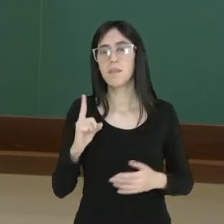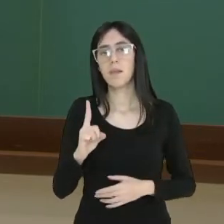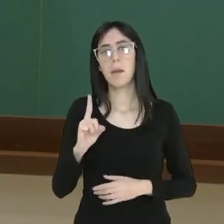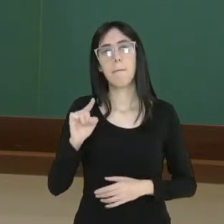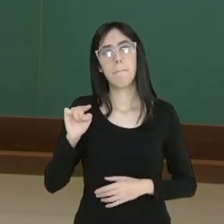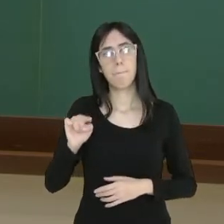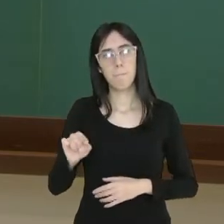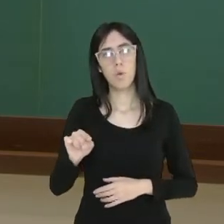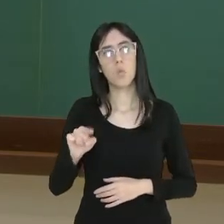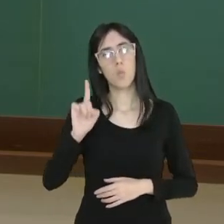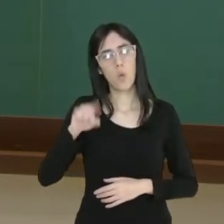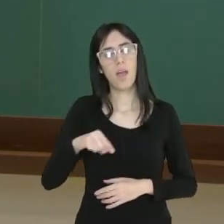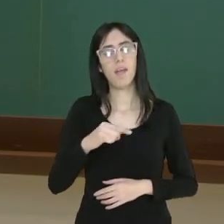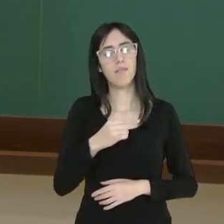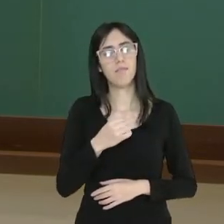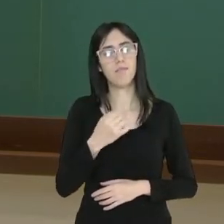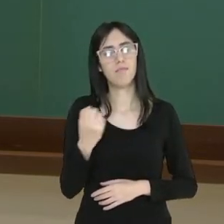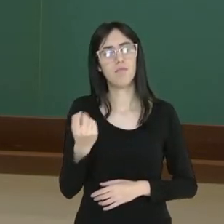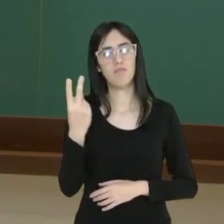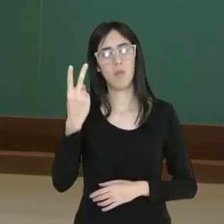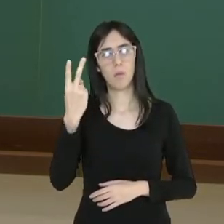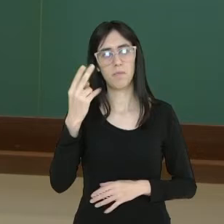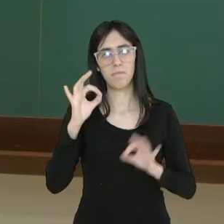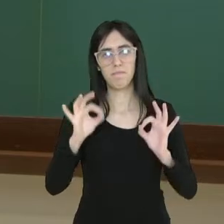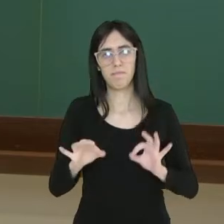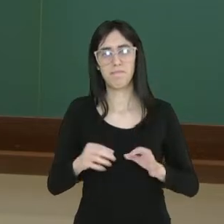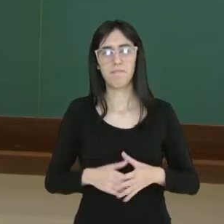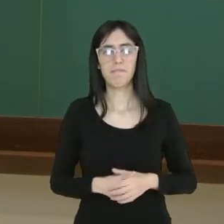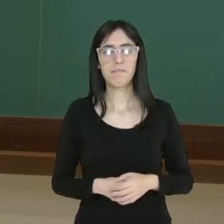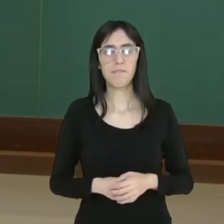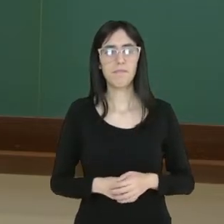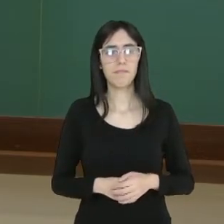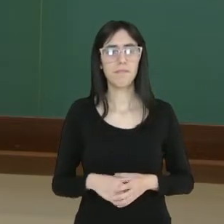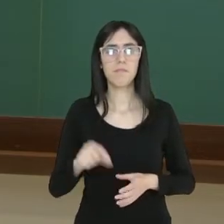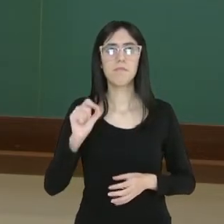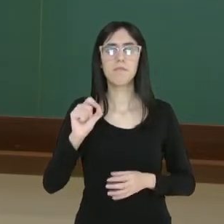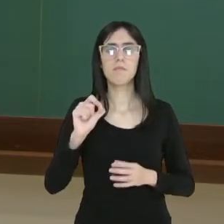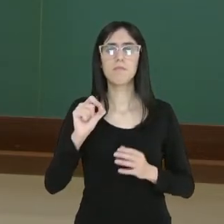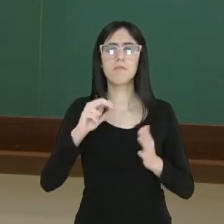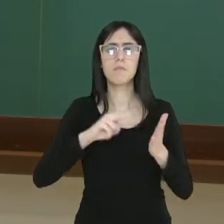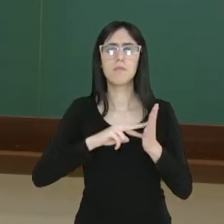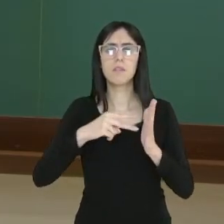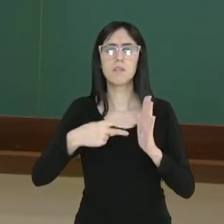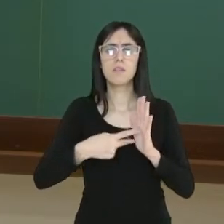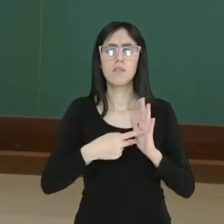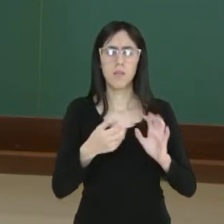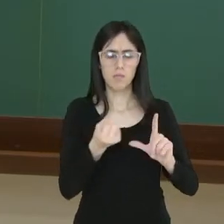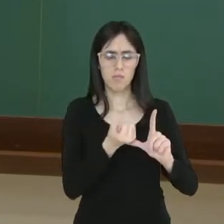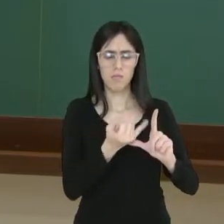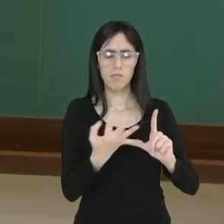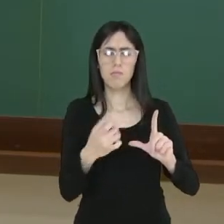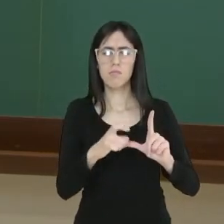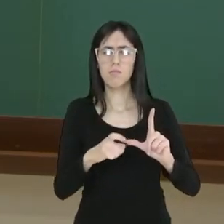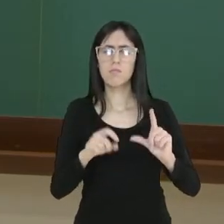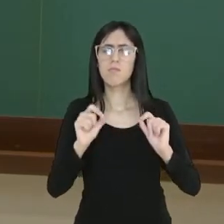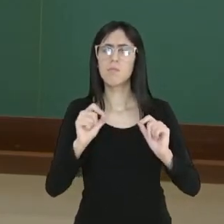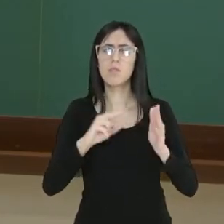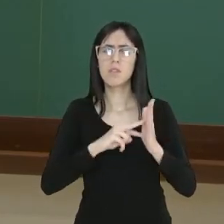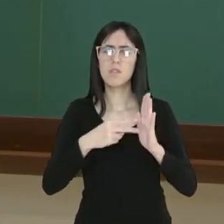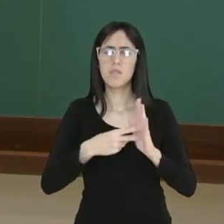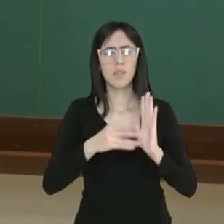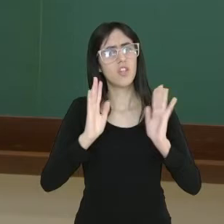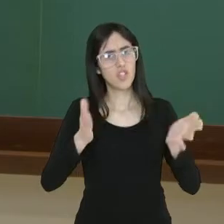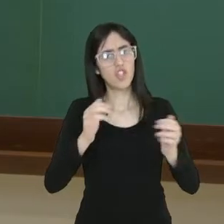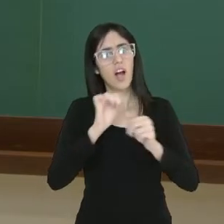que é o nosso logaritmando. Qual o significado de logaritmo de um número? Já está claro, né,